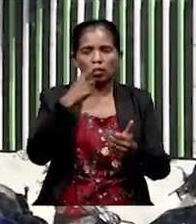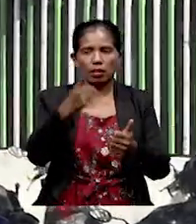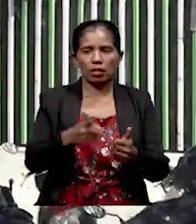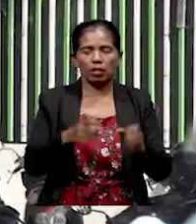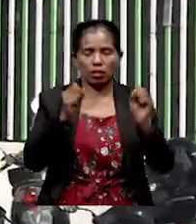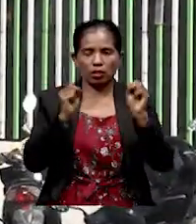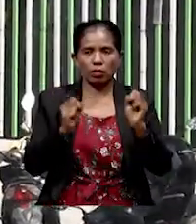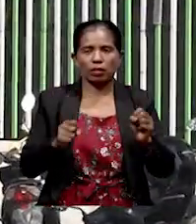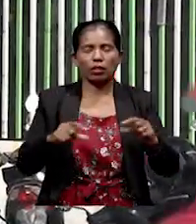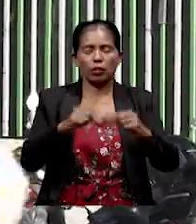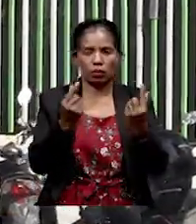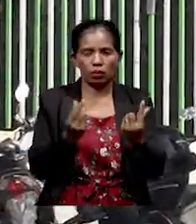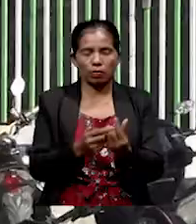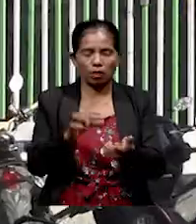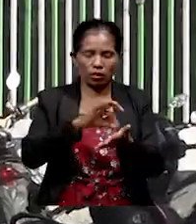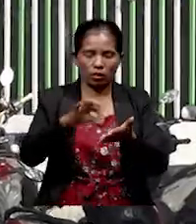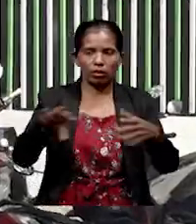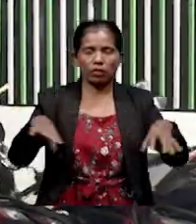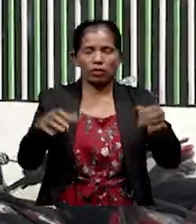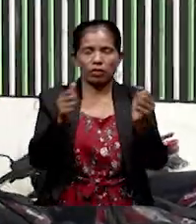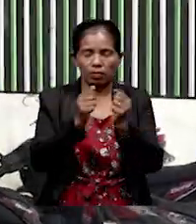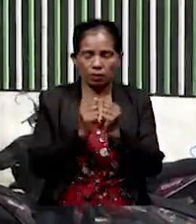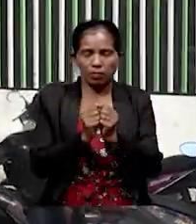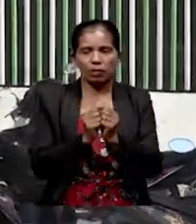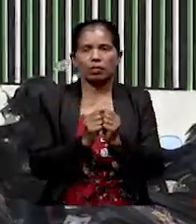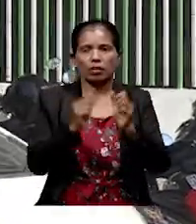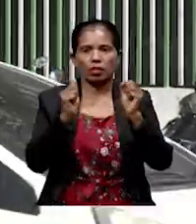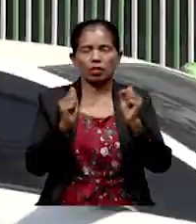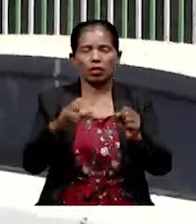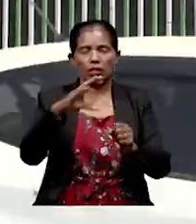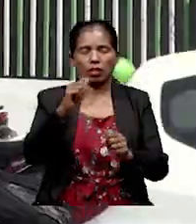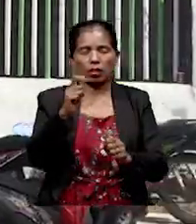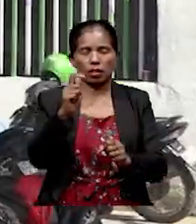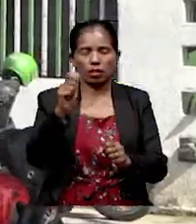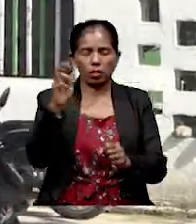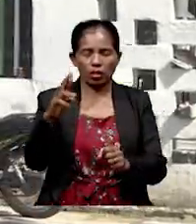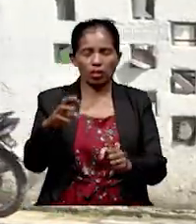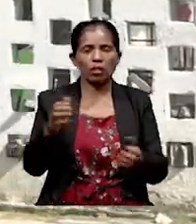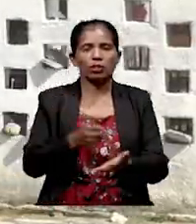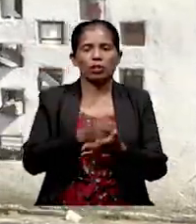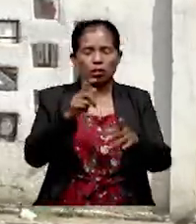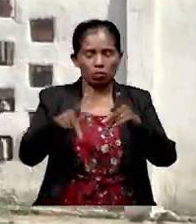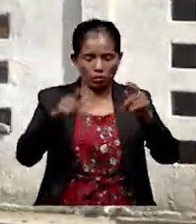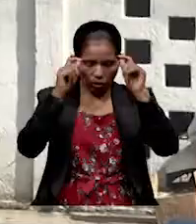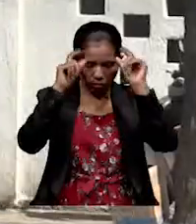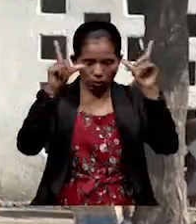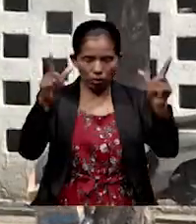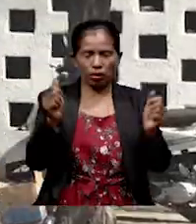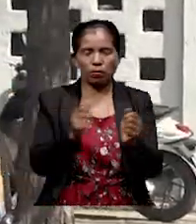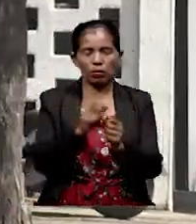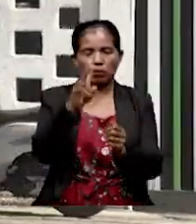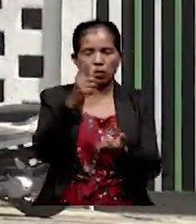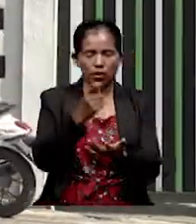e a Encanto Group assina um acordo com Zons Global e a Qatar ato facilita Timor-Leste Ringrua para serviço e Qatar no